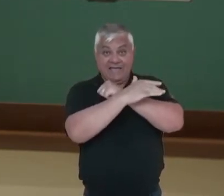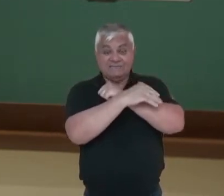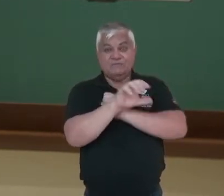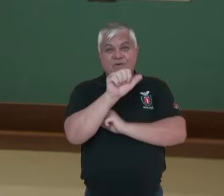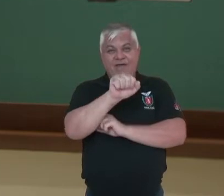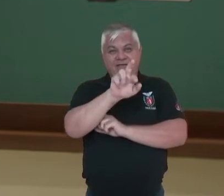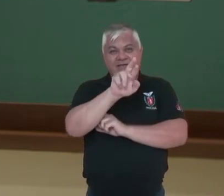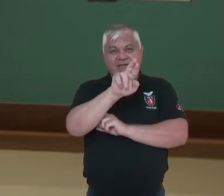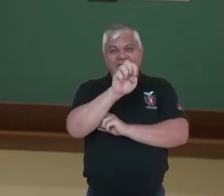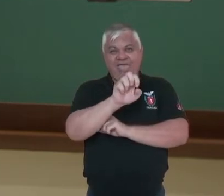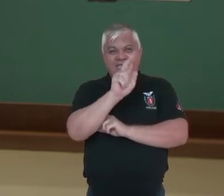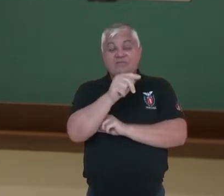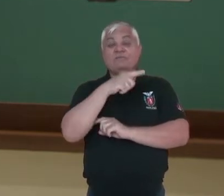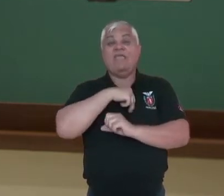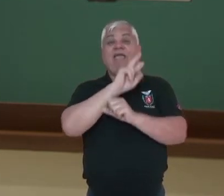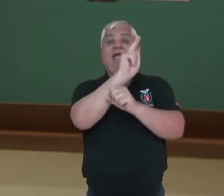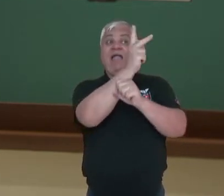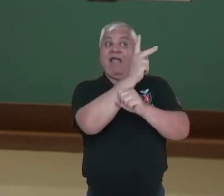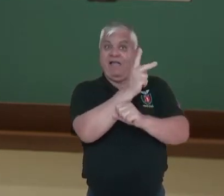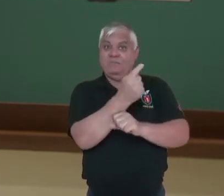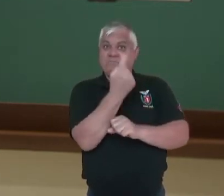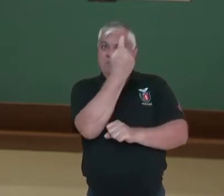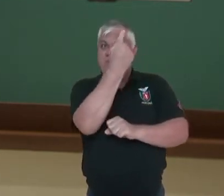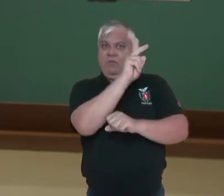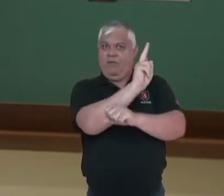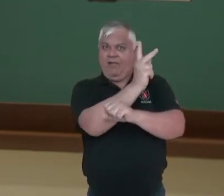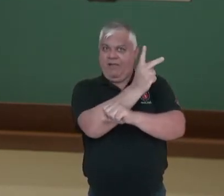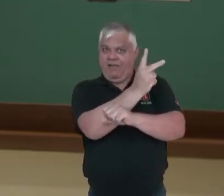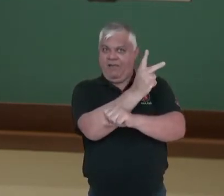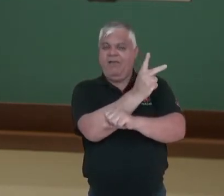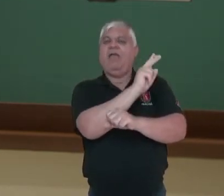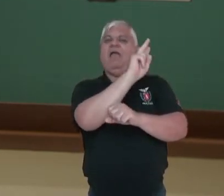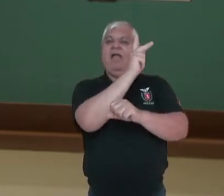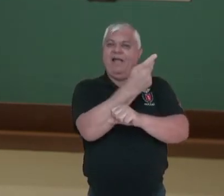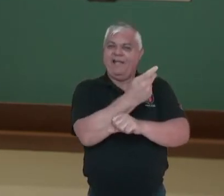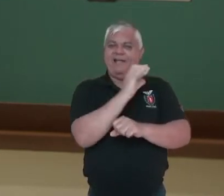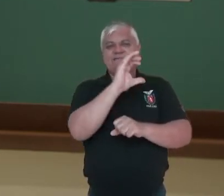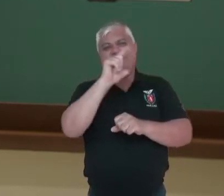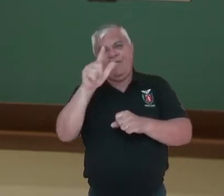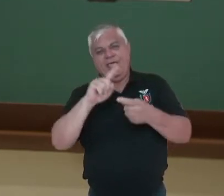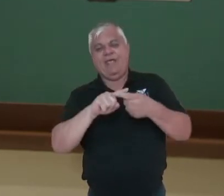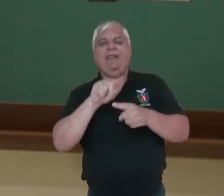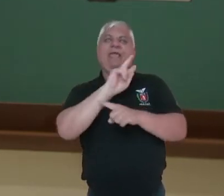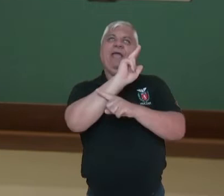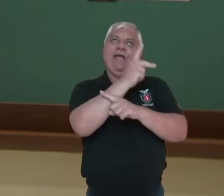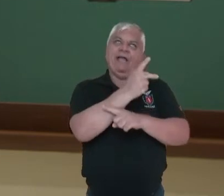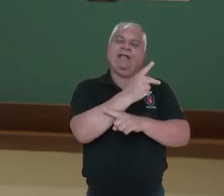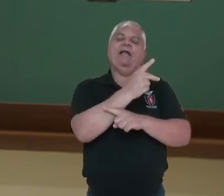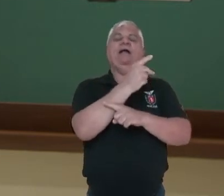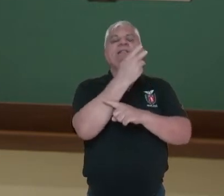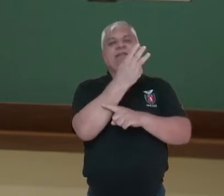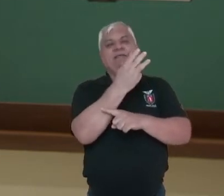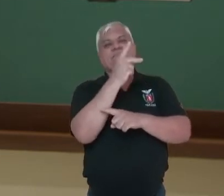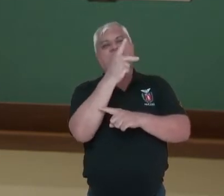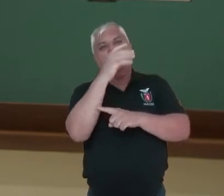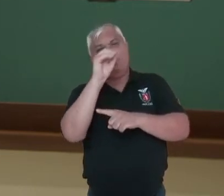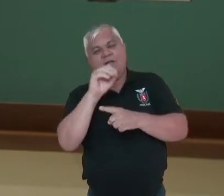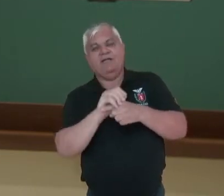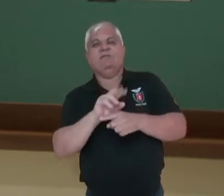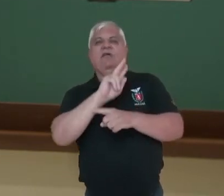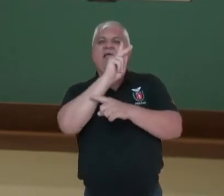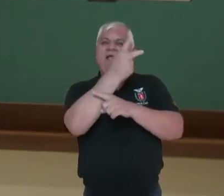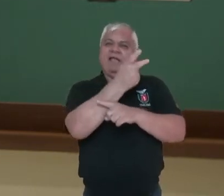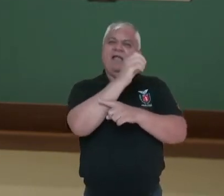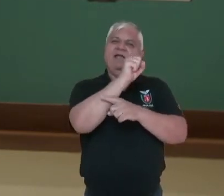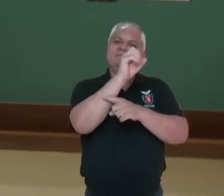que têm sempre o hidrogênio como primeiro elemento da fórmula. HCl, H3PO4, H2SO4. Então, é